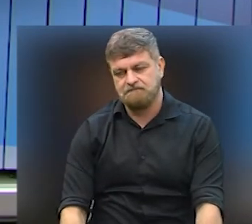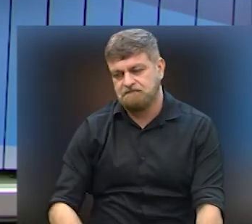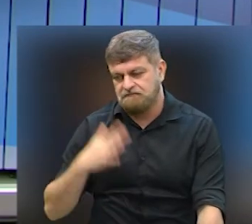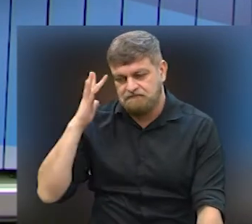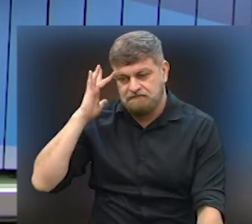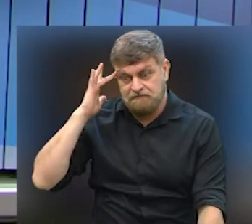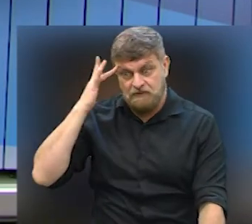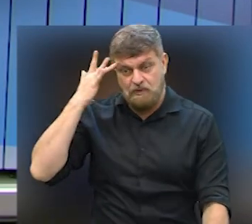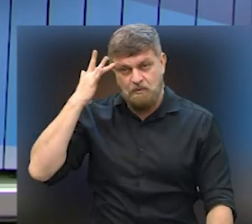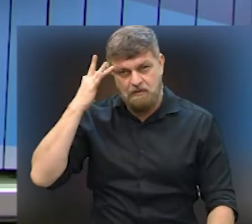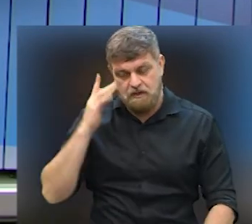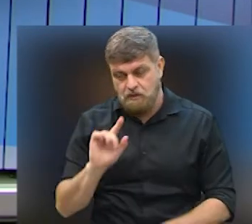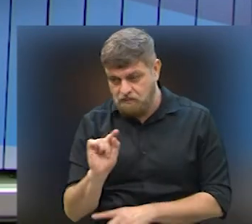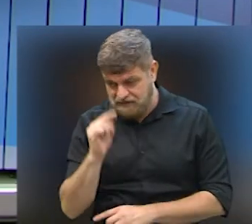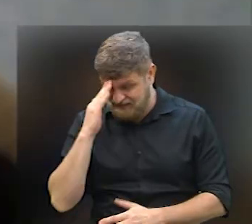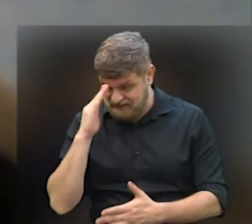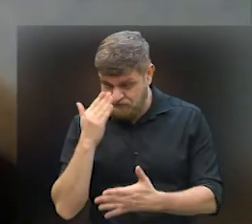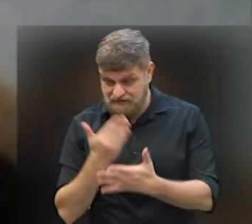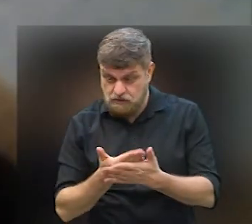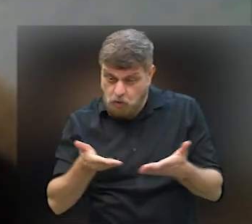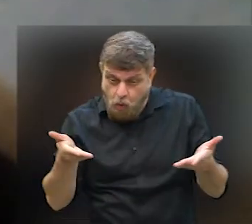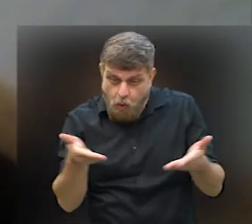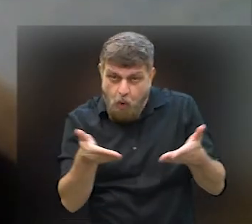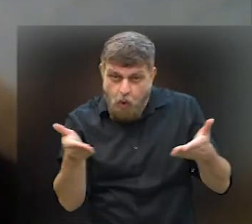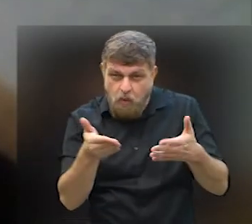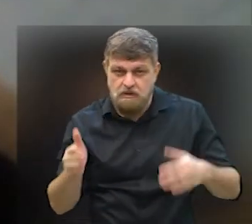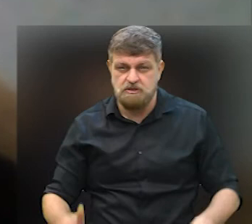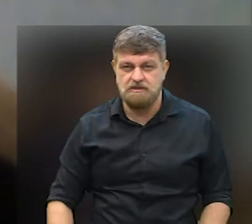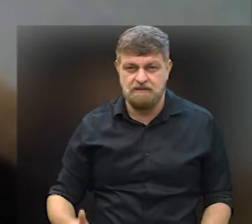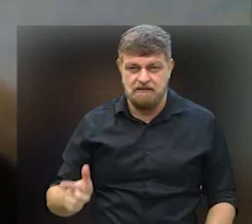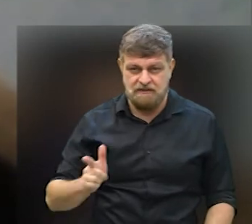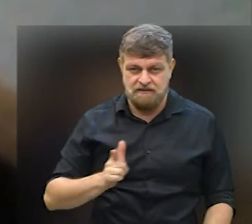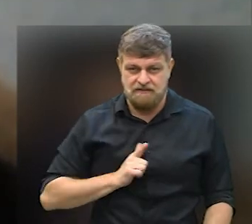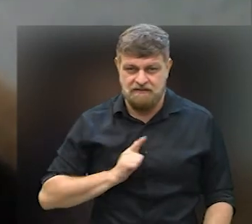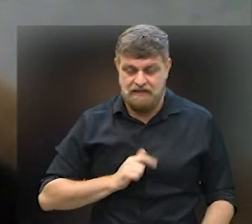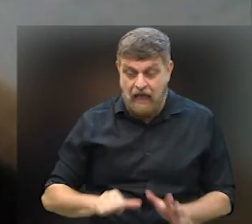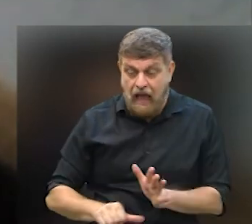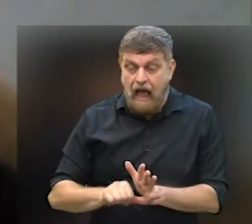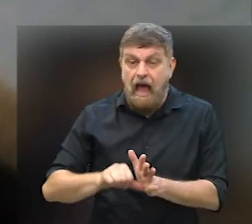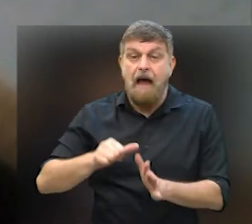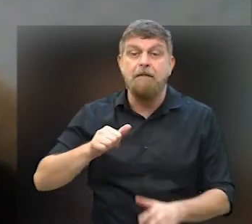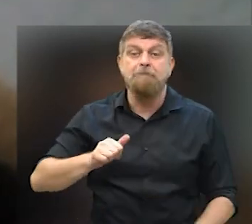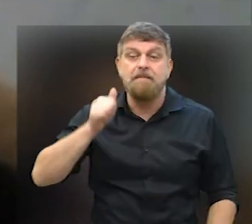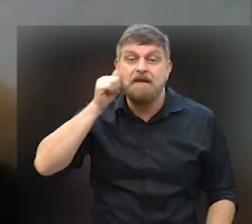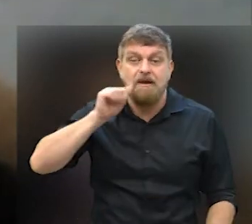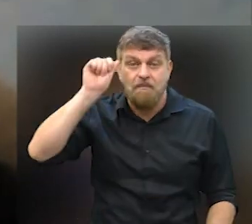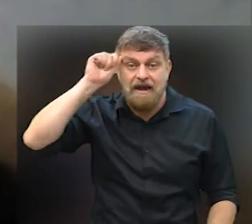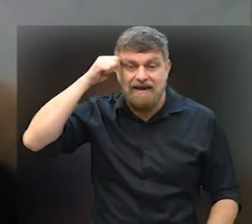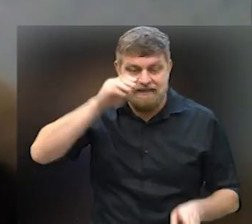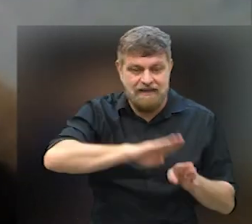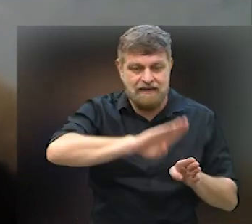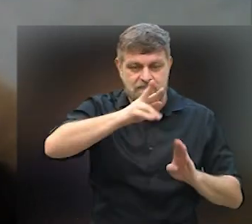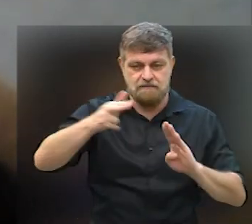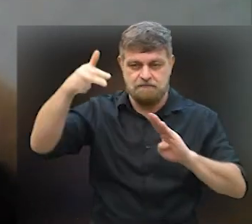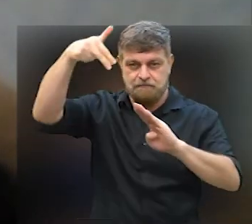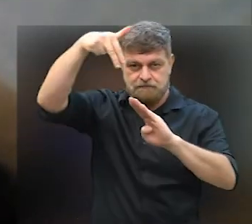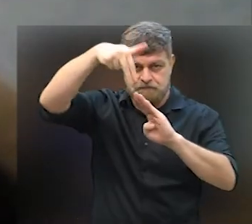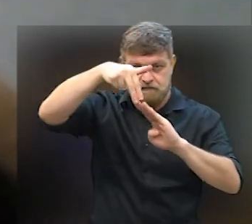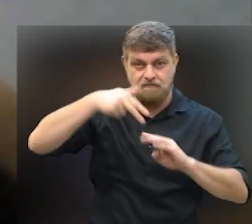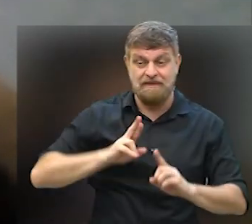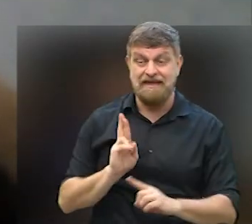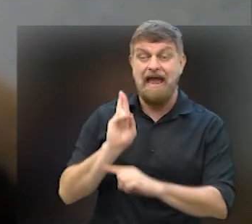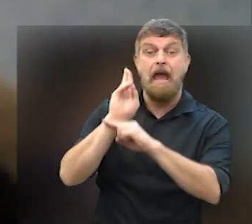Eu acredito, hoje eu acredito que essa chamada, né, a primeira negra latino-americana a chegar ao topo do Everest, tem